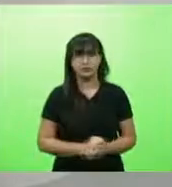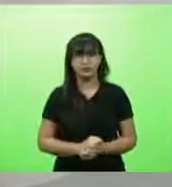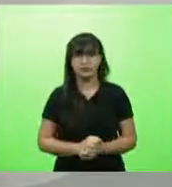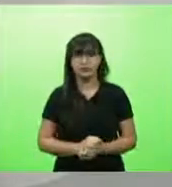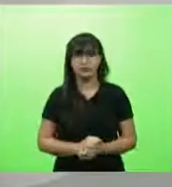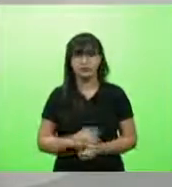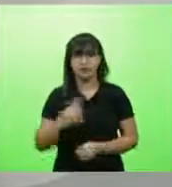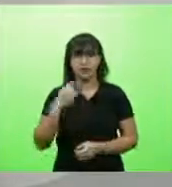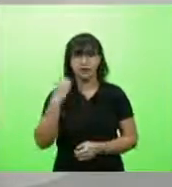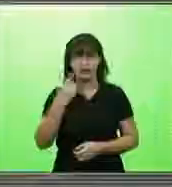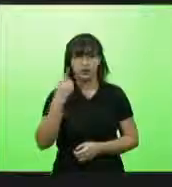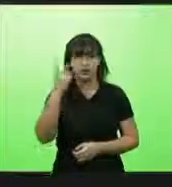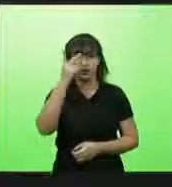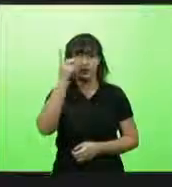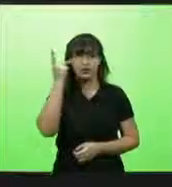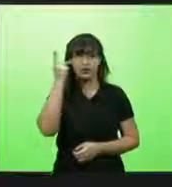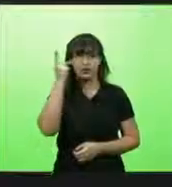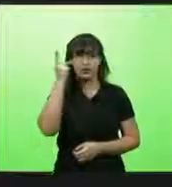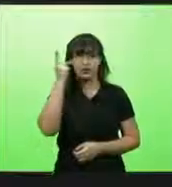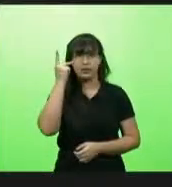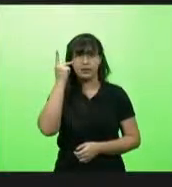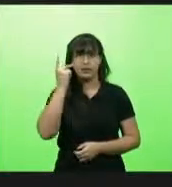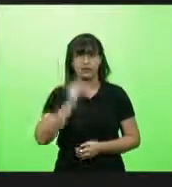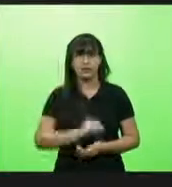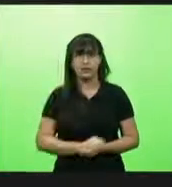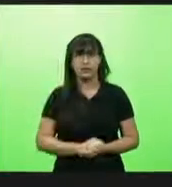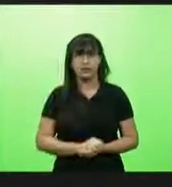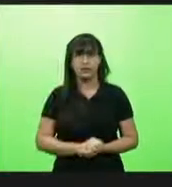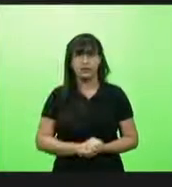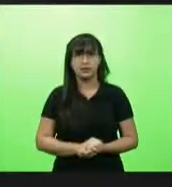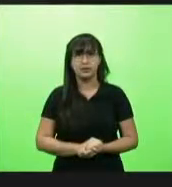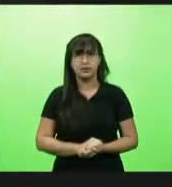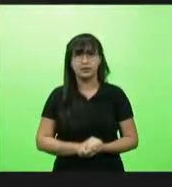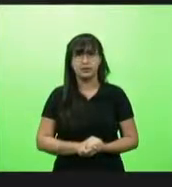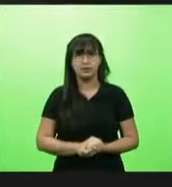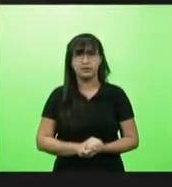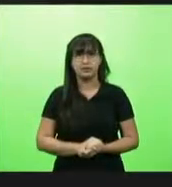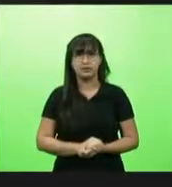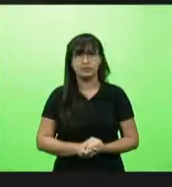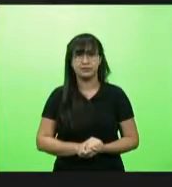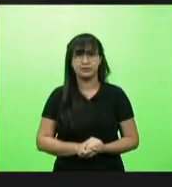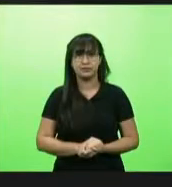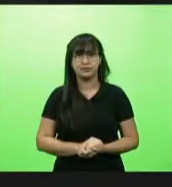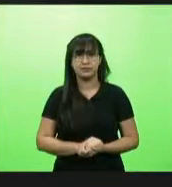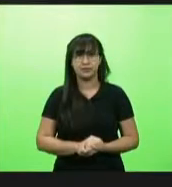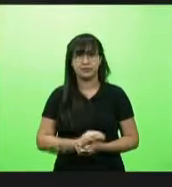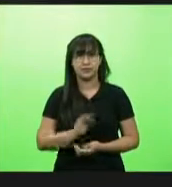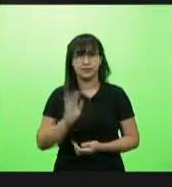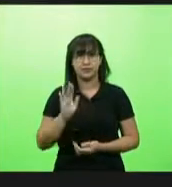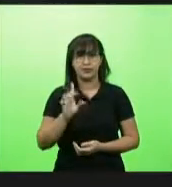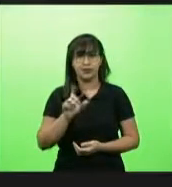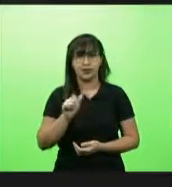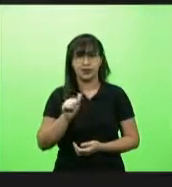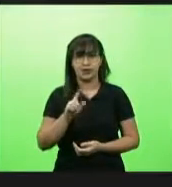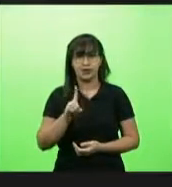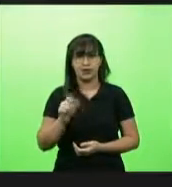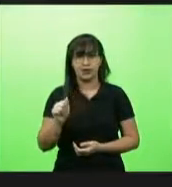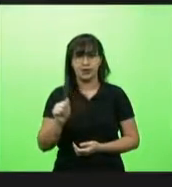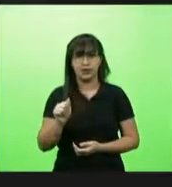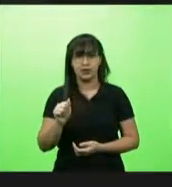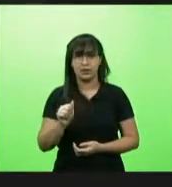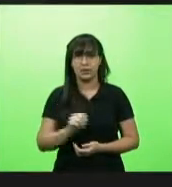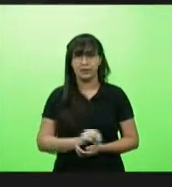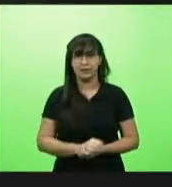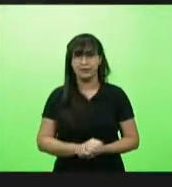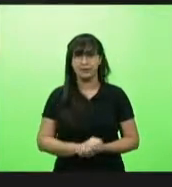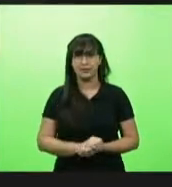Obrigado, deputada Paulinha. Deputada Paulinha, pela ordem. Pela ordem, deputada Ada Faraco de Luca. Desculpa, Ada, não